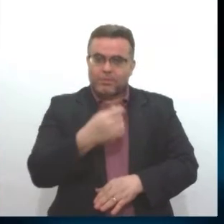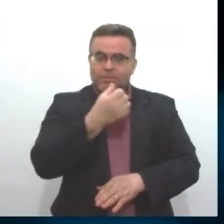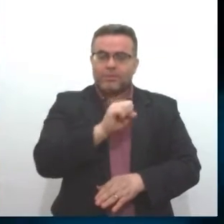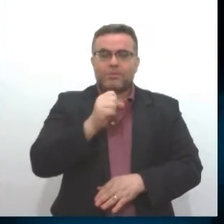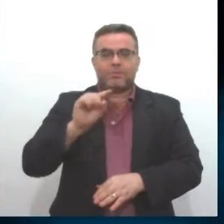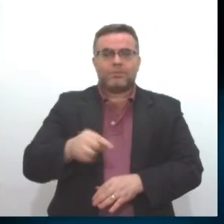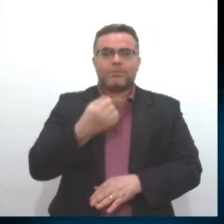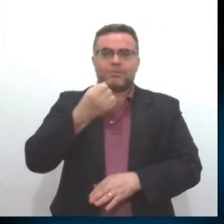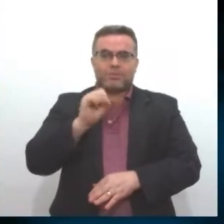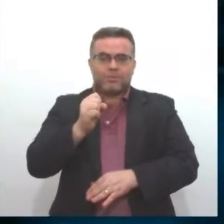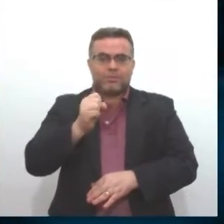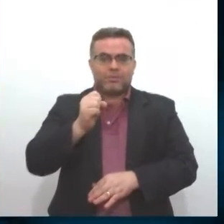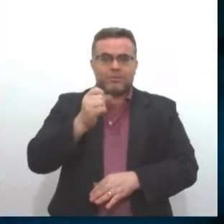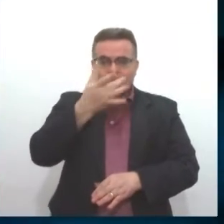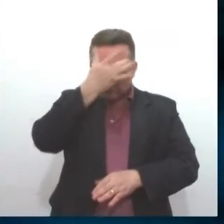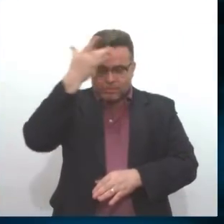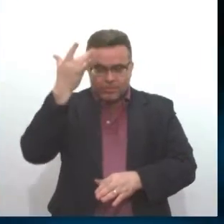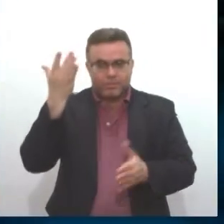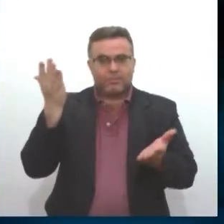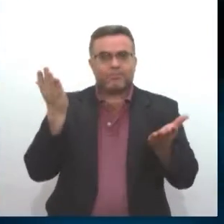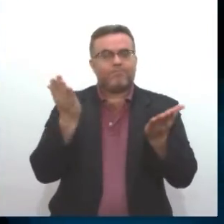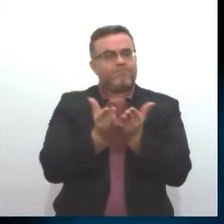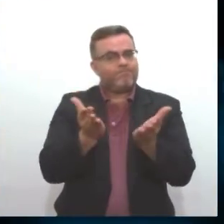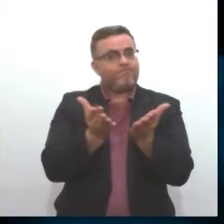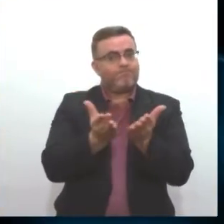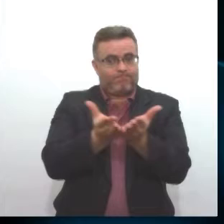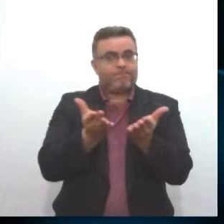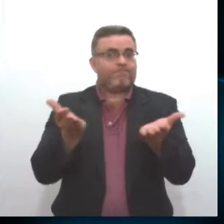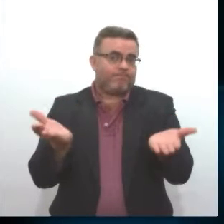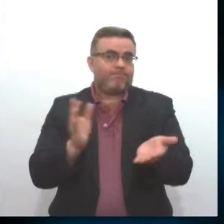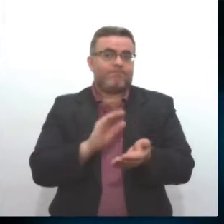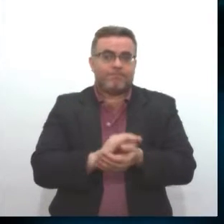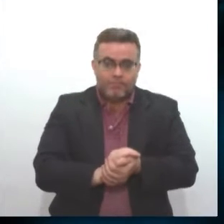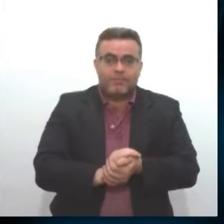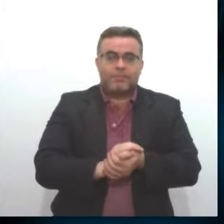86,8% dos brasileiros são cristãos.